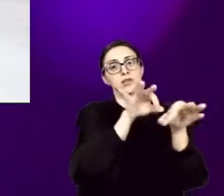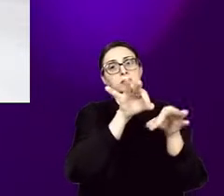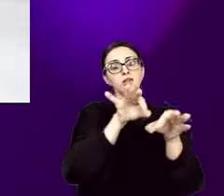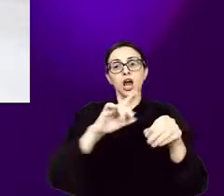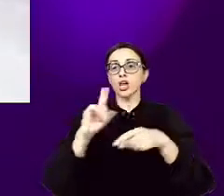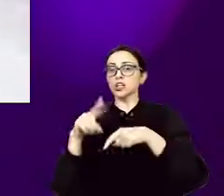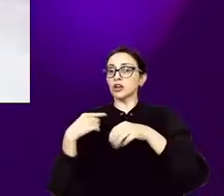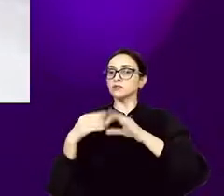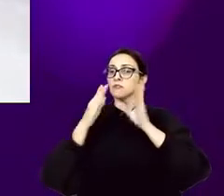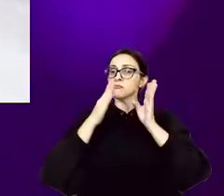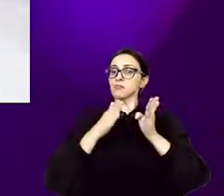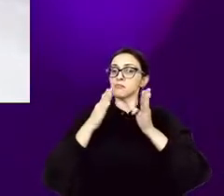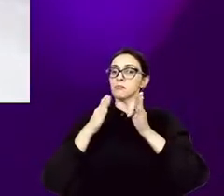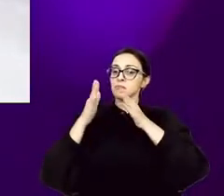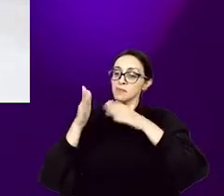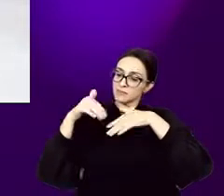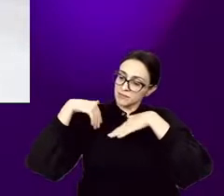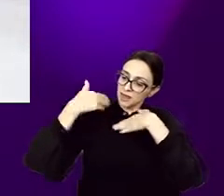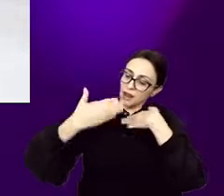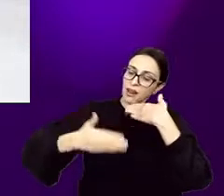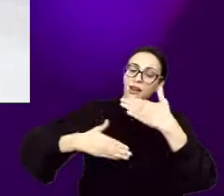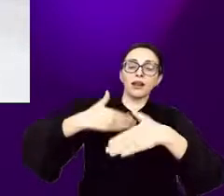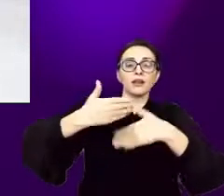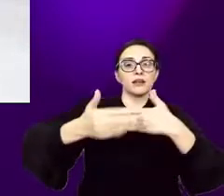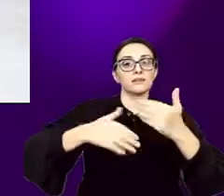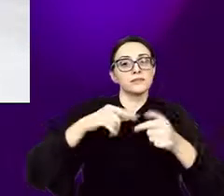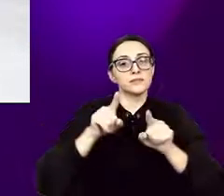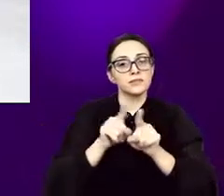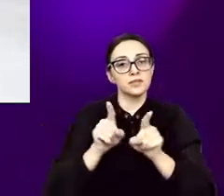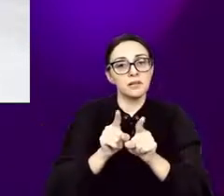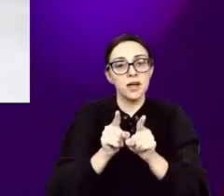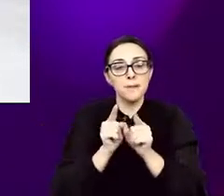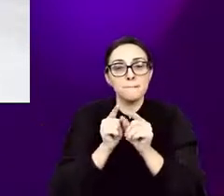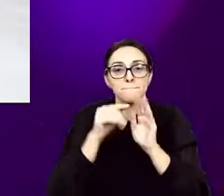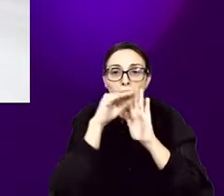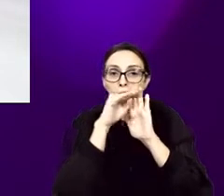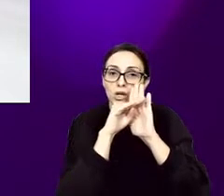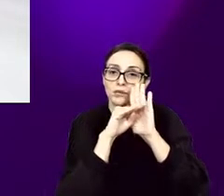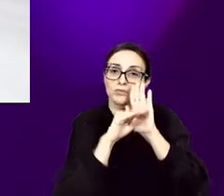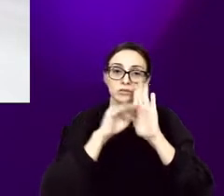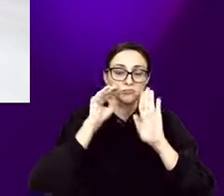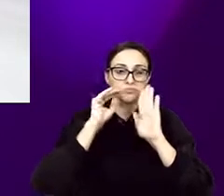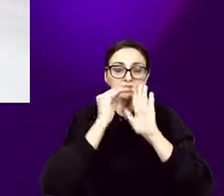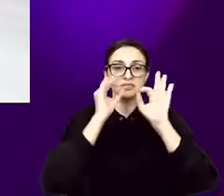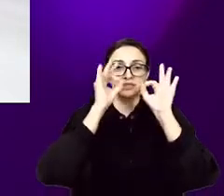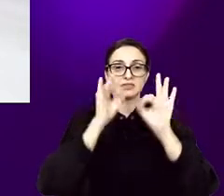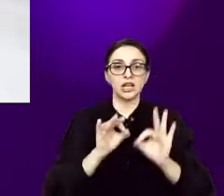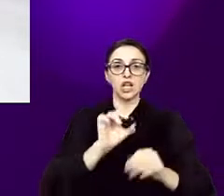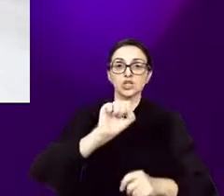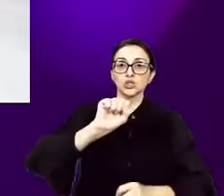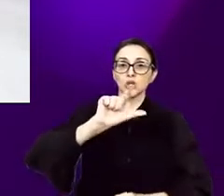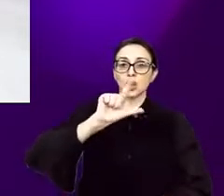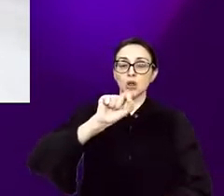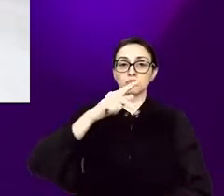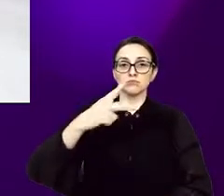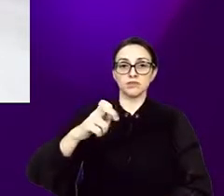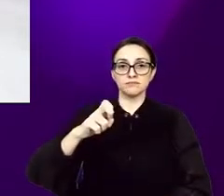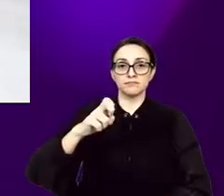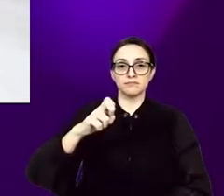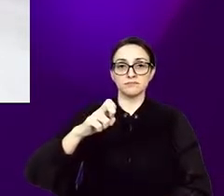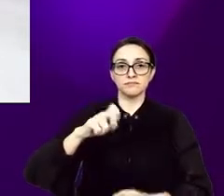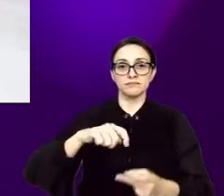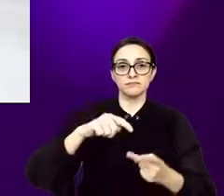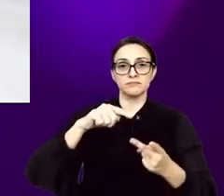vai dando sequência na parte da programação. O slope e o impingement